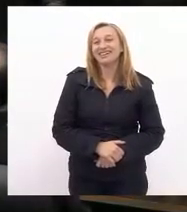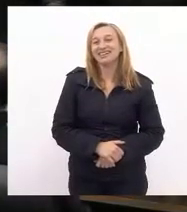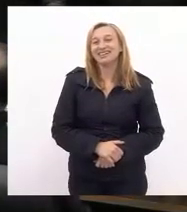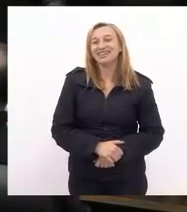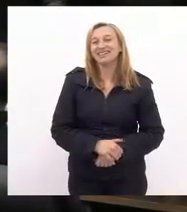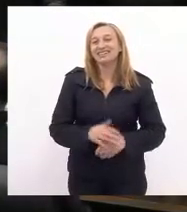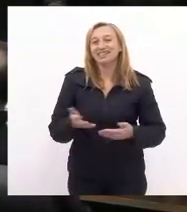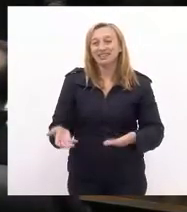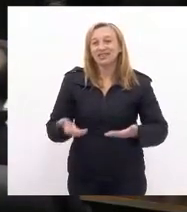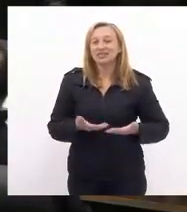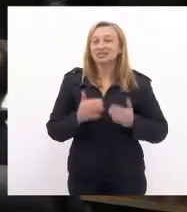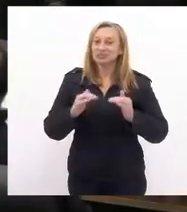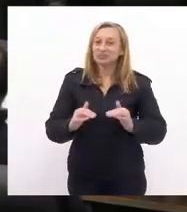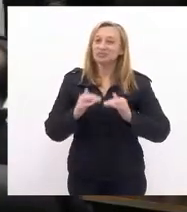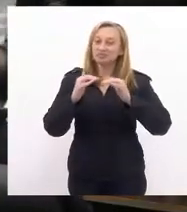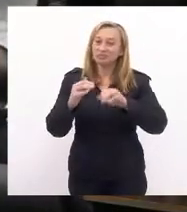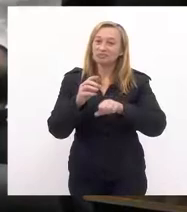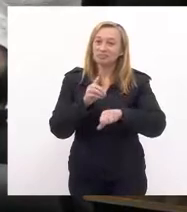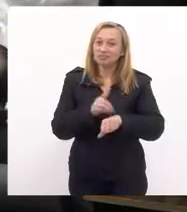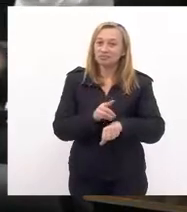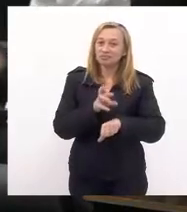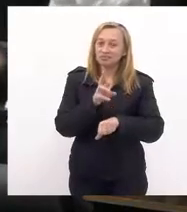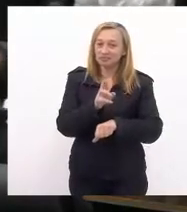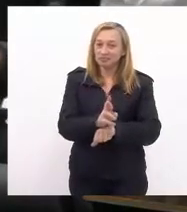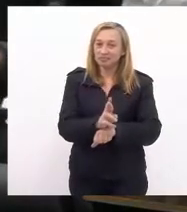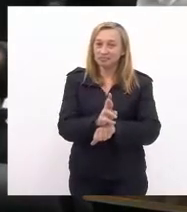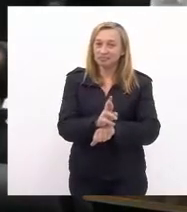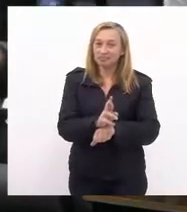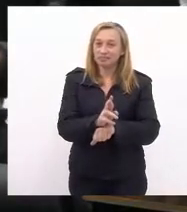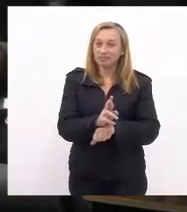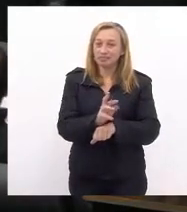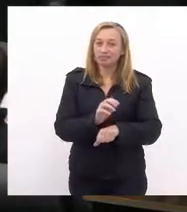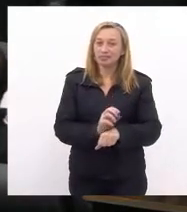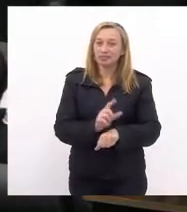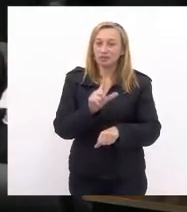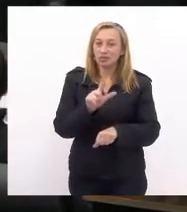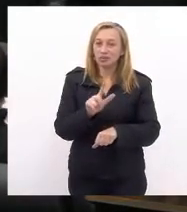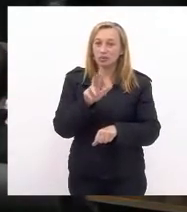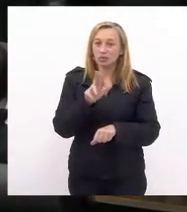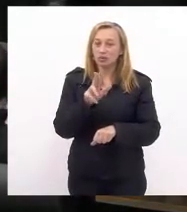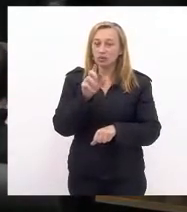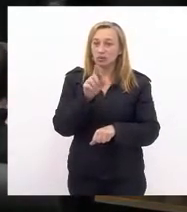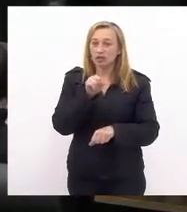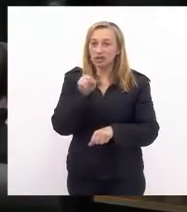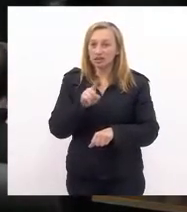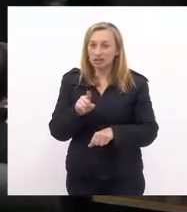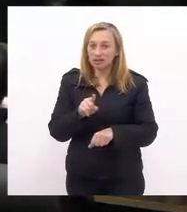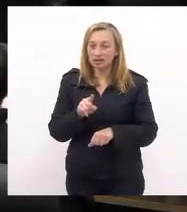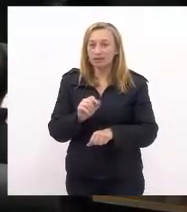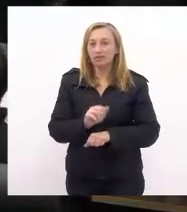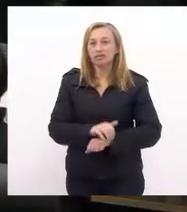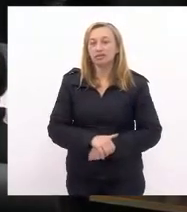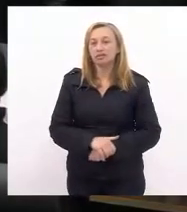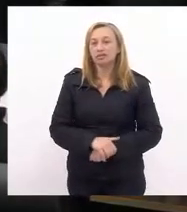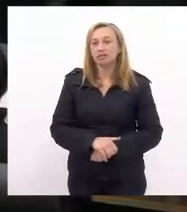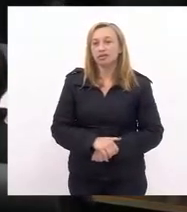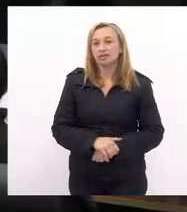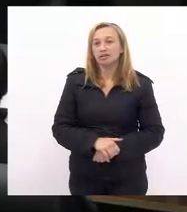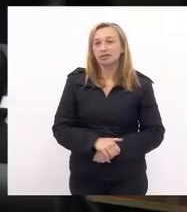Tenho a honra de chamar o excelentíssimo doutor Luiz Antônio da Silva.